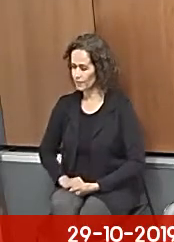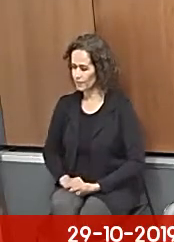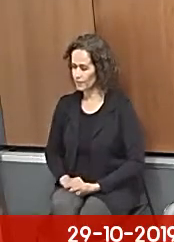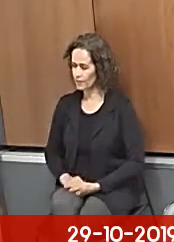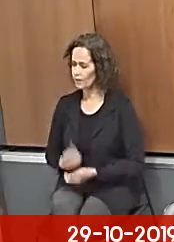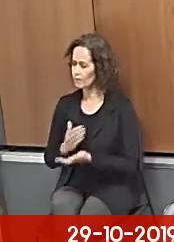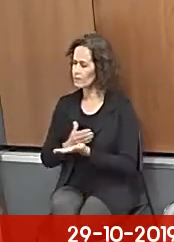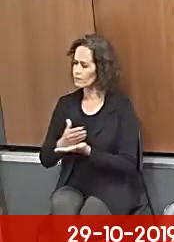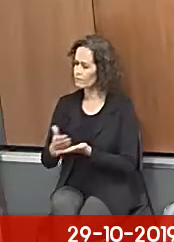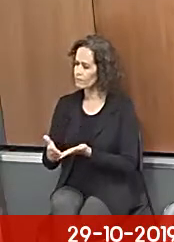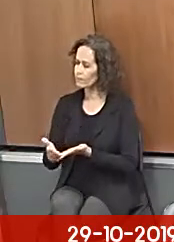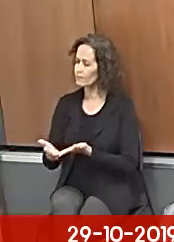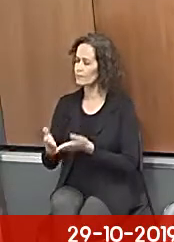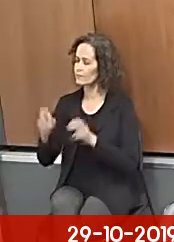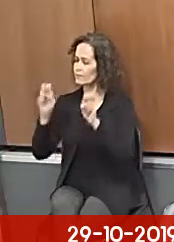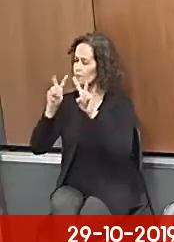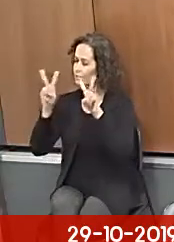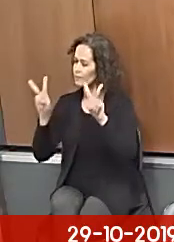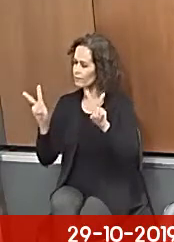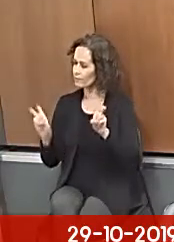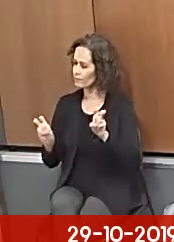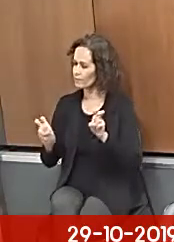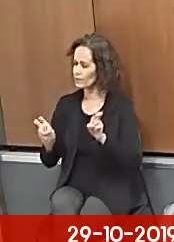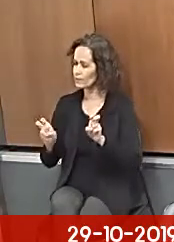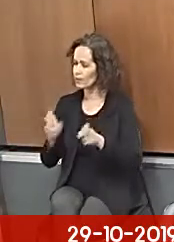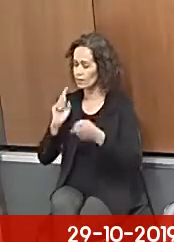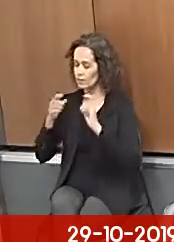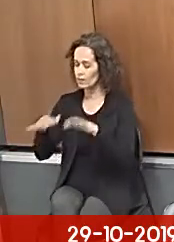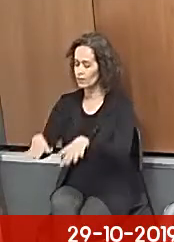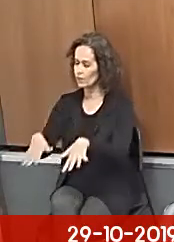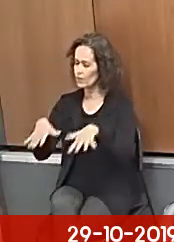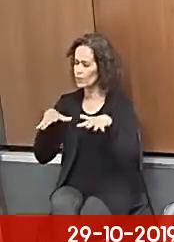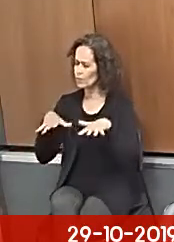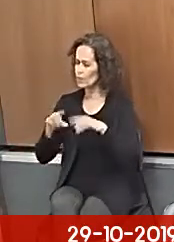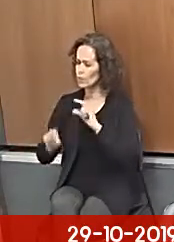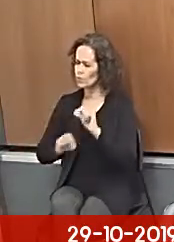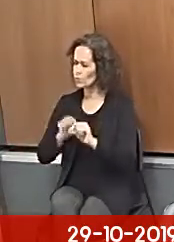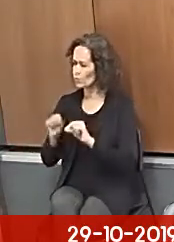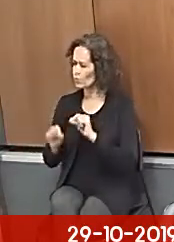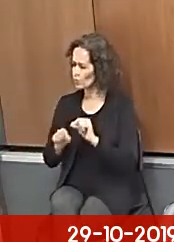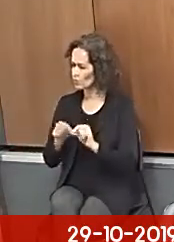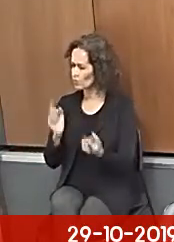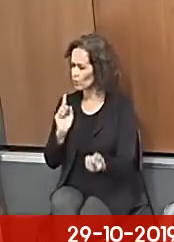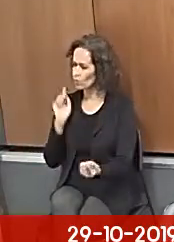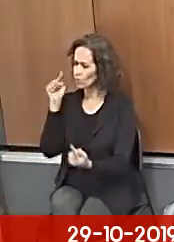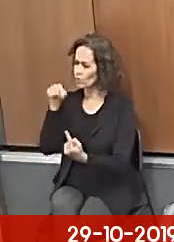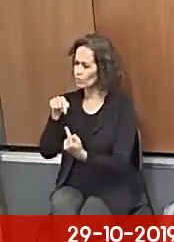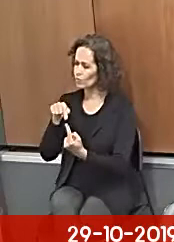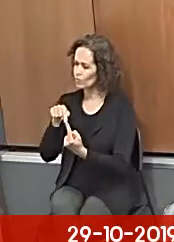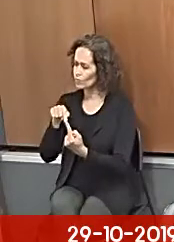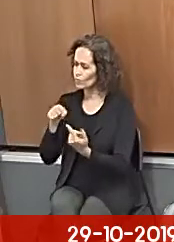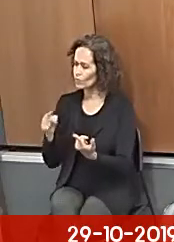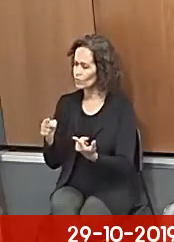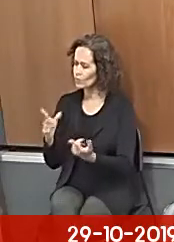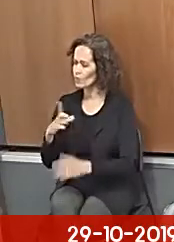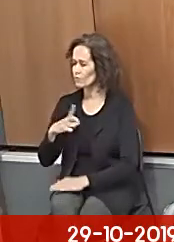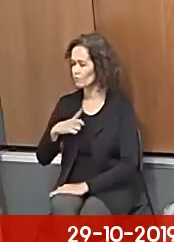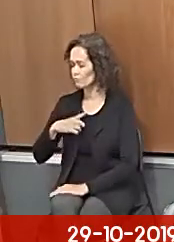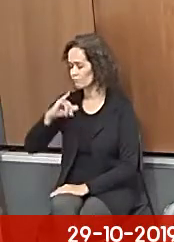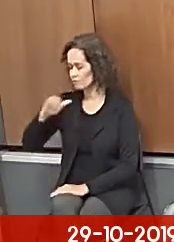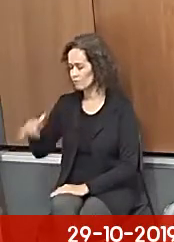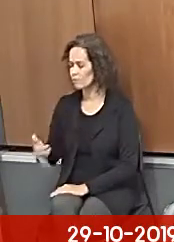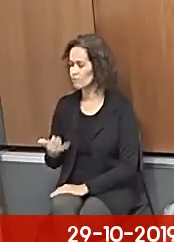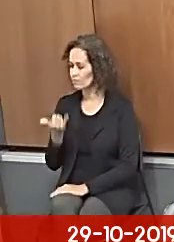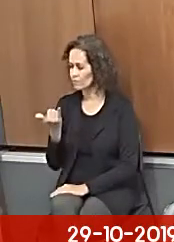Essa iniciativa, nós promovermos esta audiência pública, vem em função de termos tido a